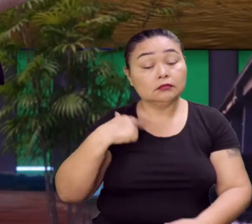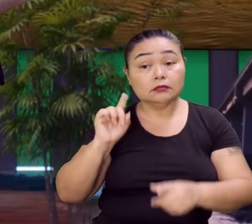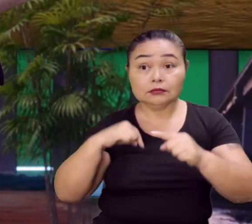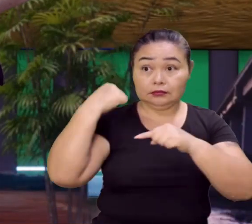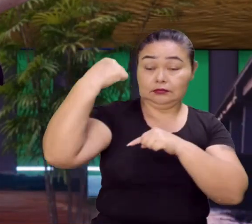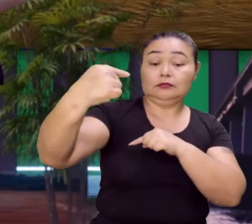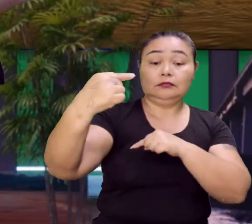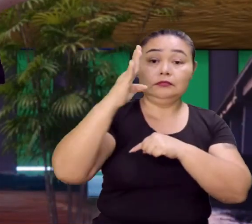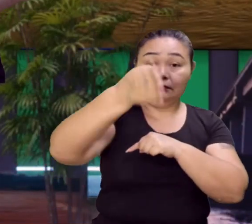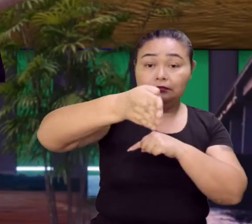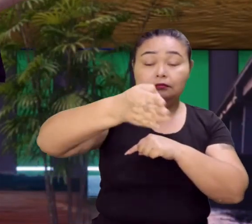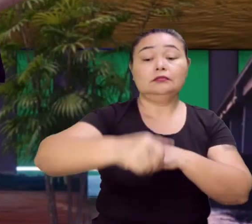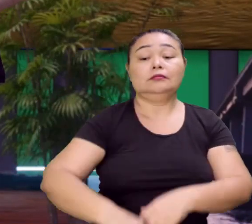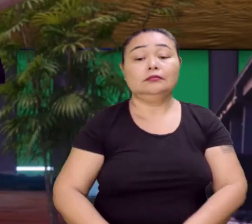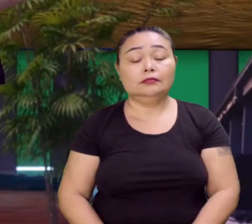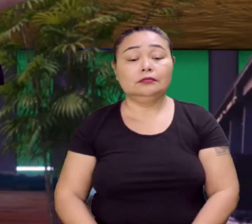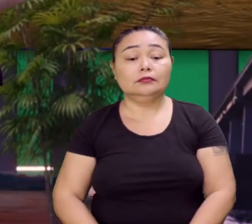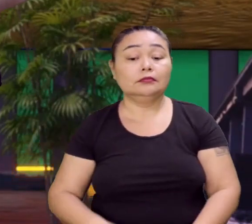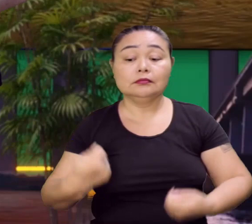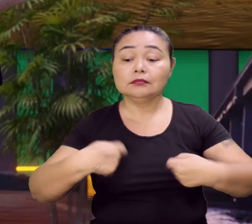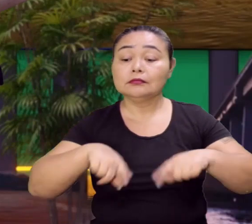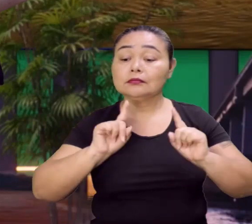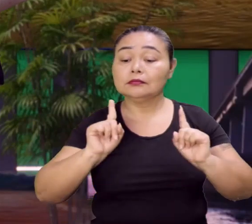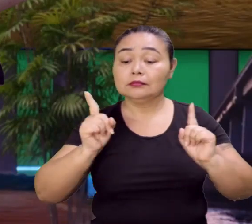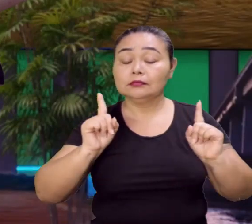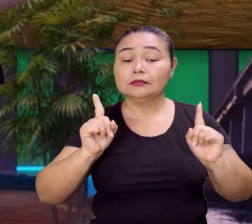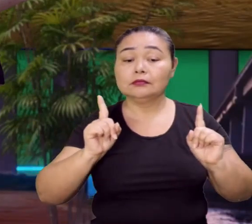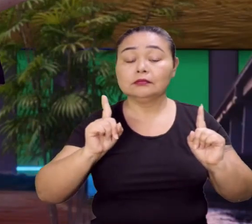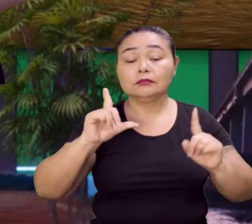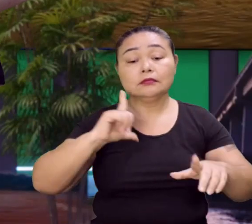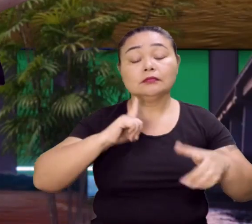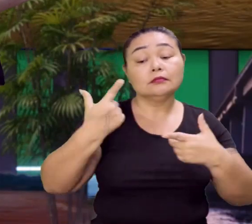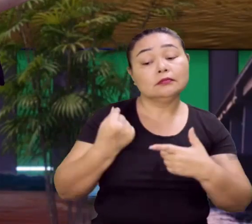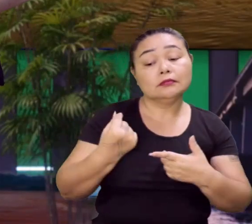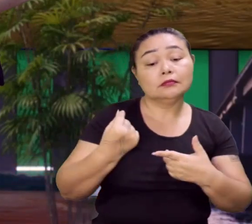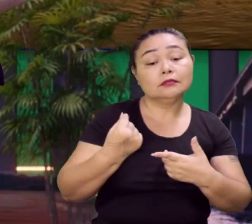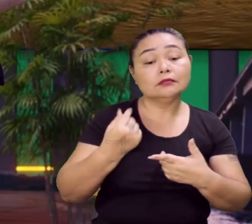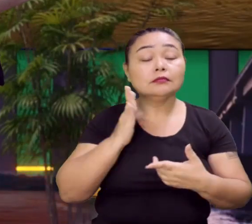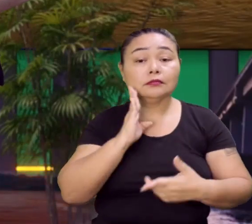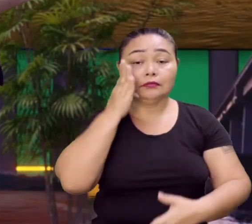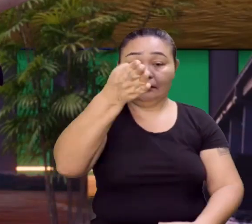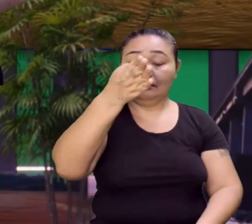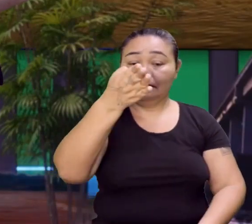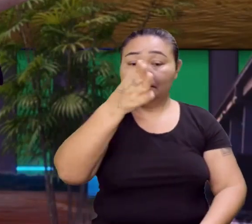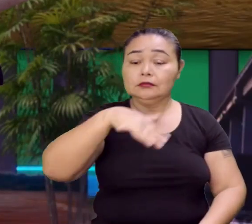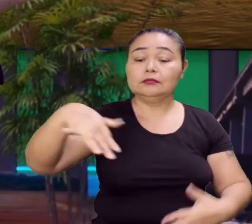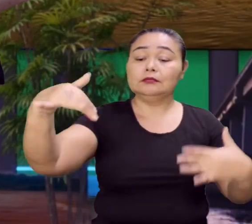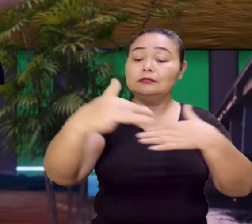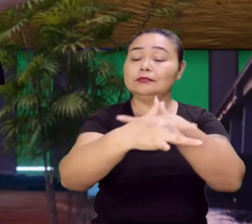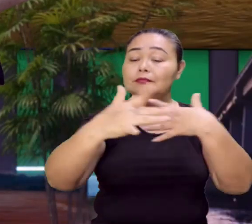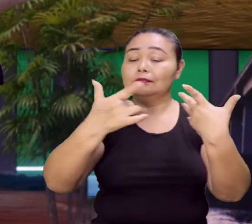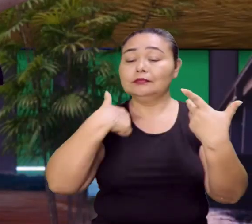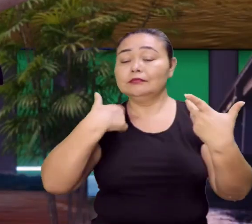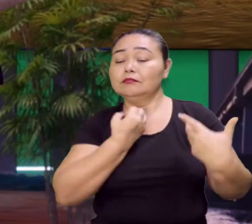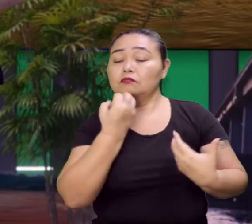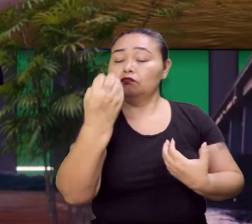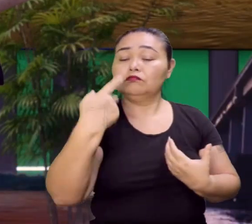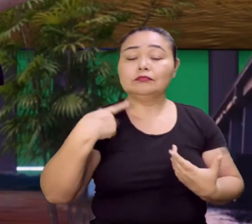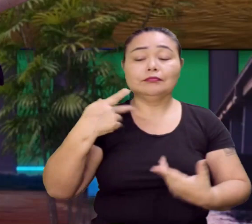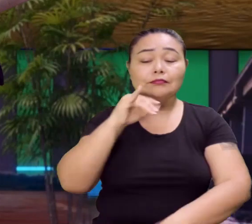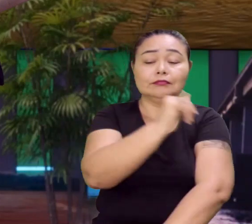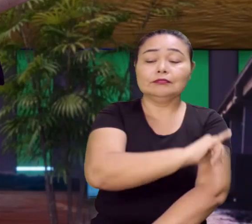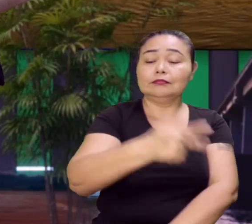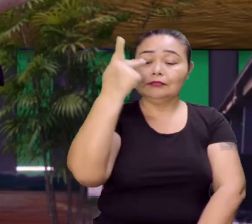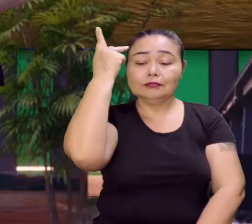pula tudo isso, vai direto, né? Muito Se bem. é necessidade, né? Porque tem dinheiro, aí vai direto logo no centro urbano, viaja lá para Rio, São